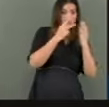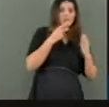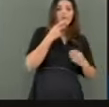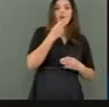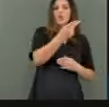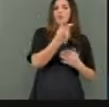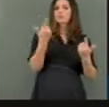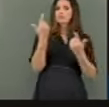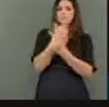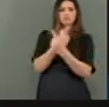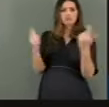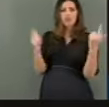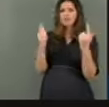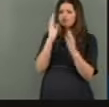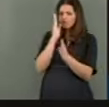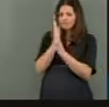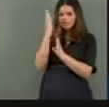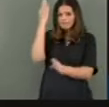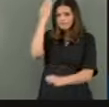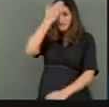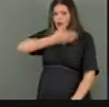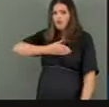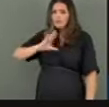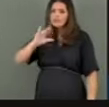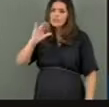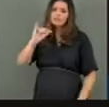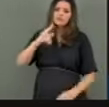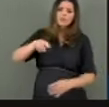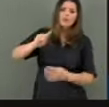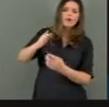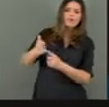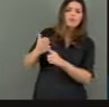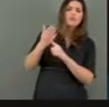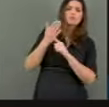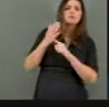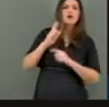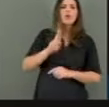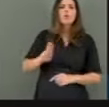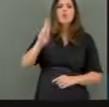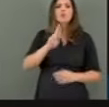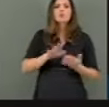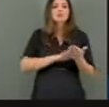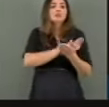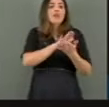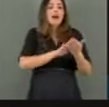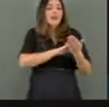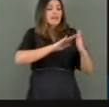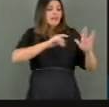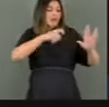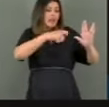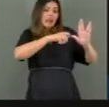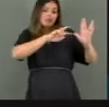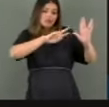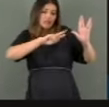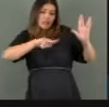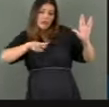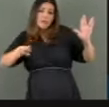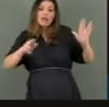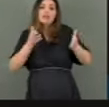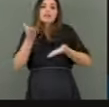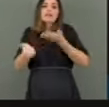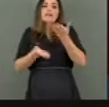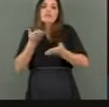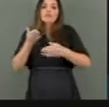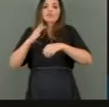há evidências científicas suficientes para justificar o uso de nenhum dos derivados da cannabis no tratamento de